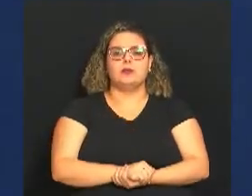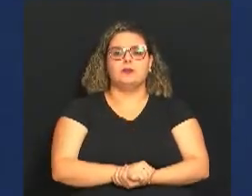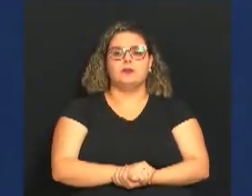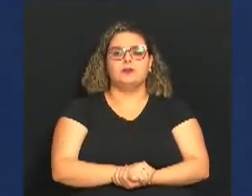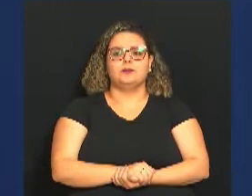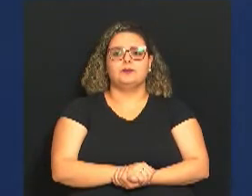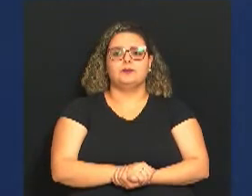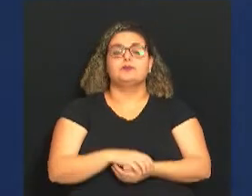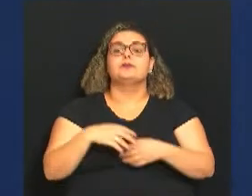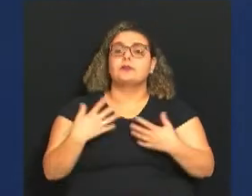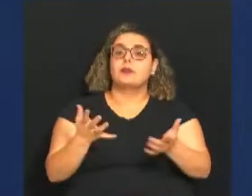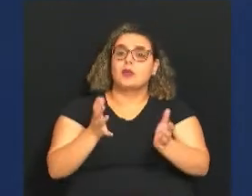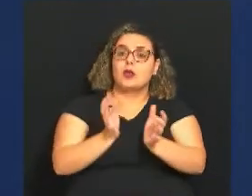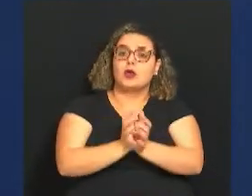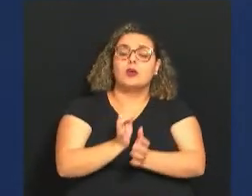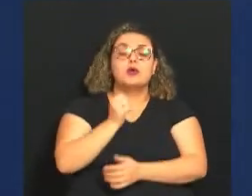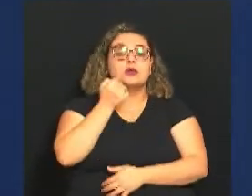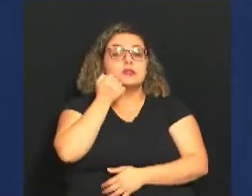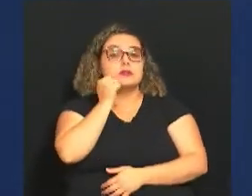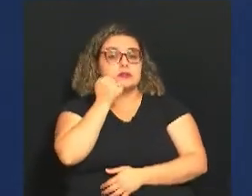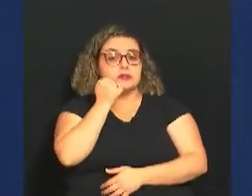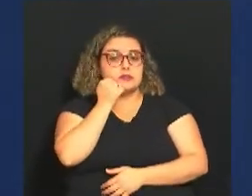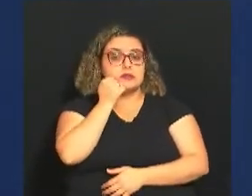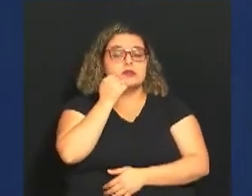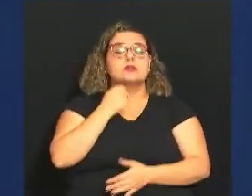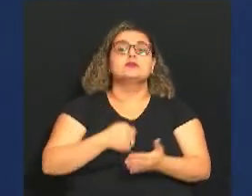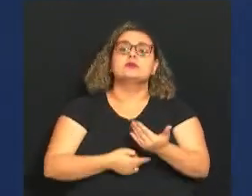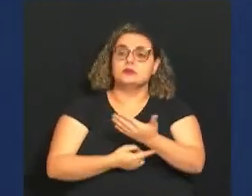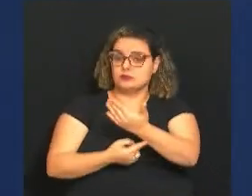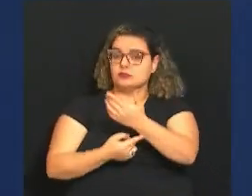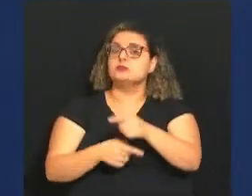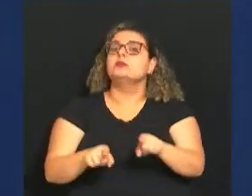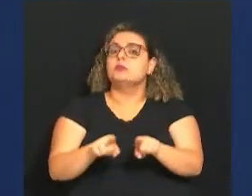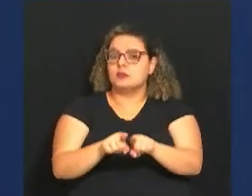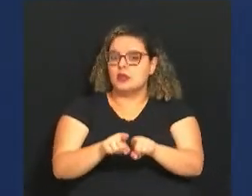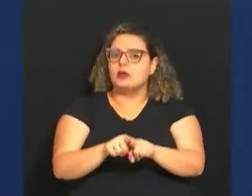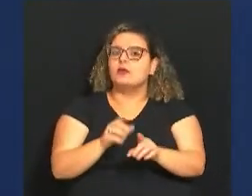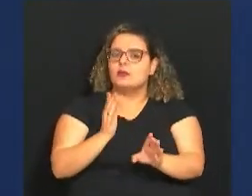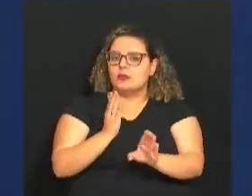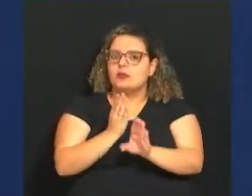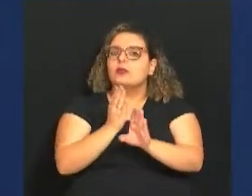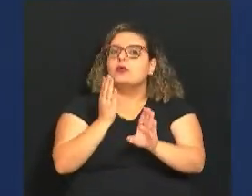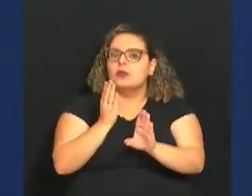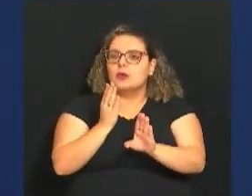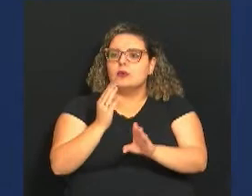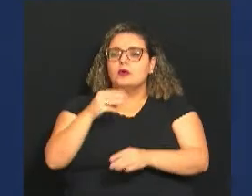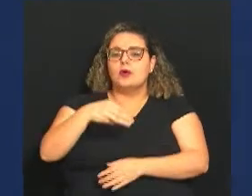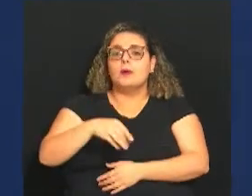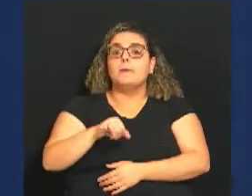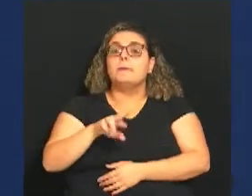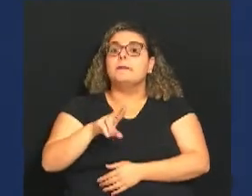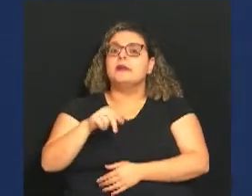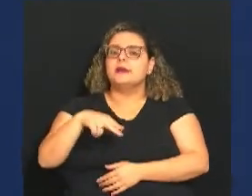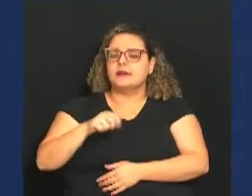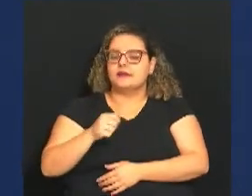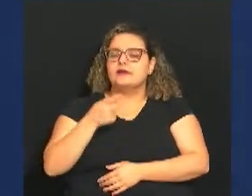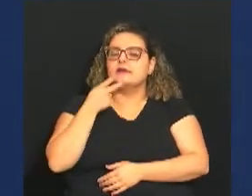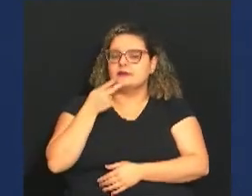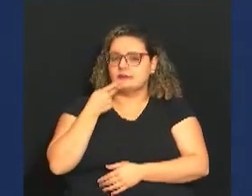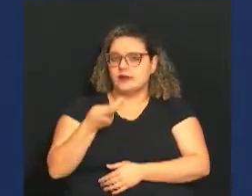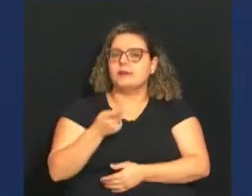E a Comissão de Ciência e Tecnologia também promoveu um encontro. A Miriam Abreu acompanhou e conta agora como foi.